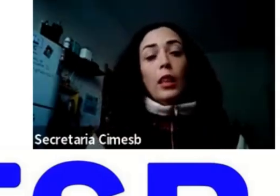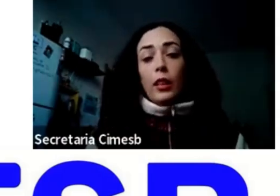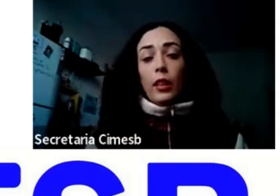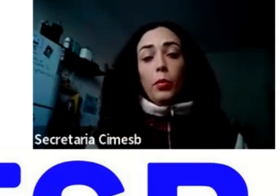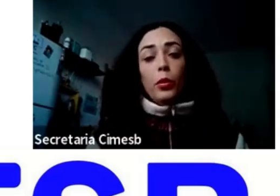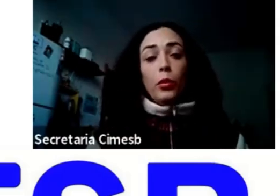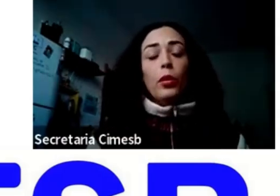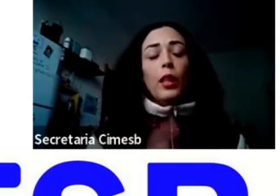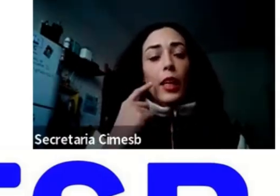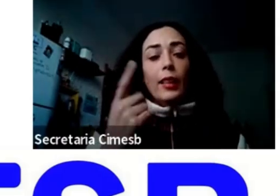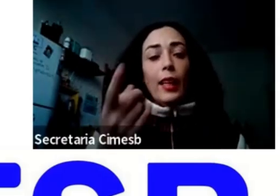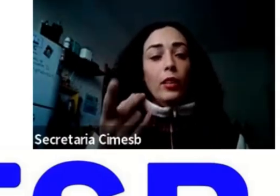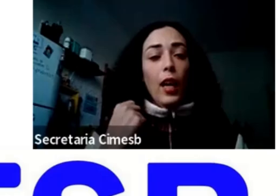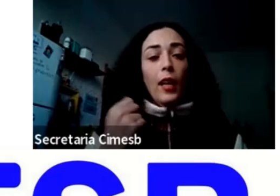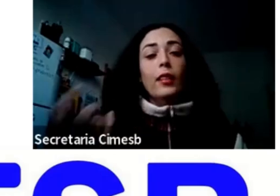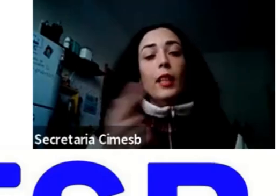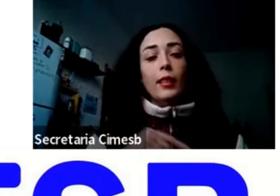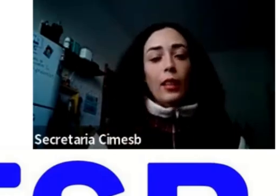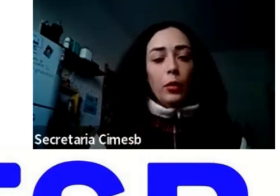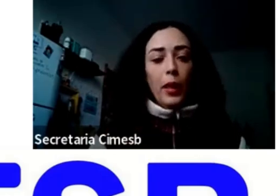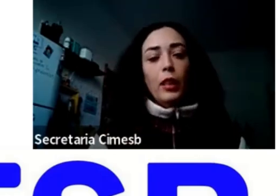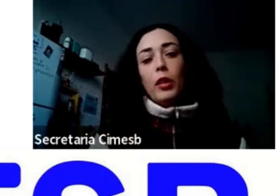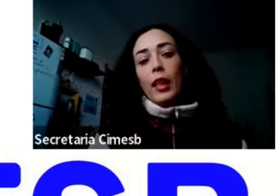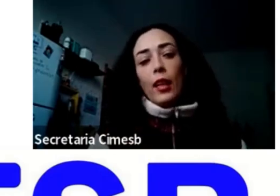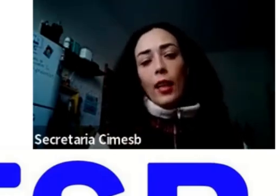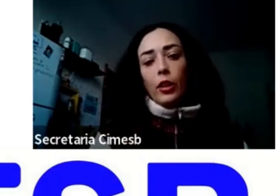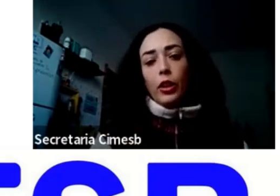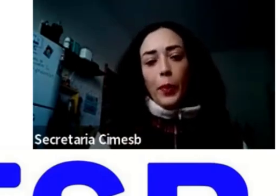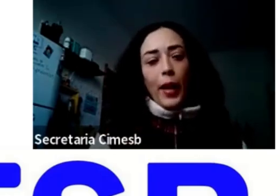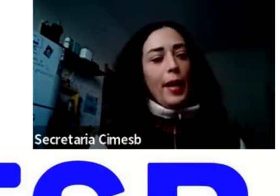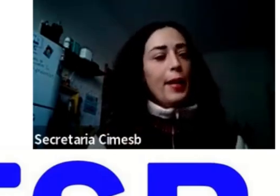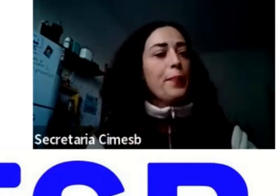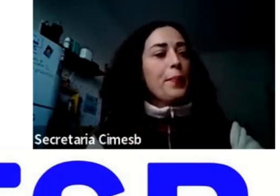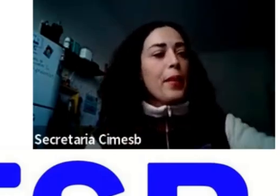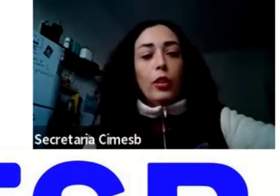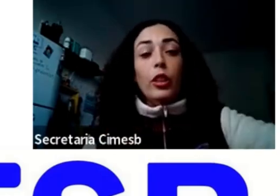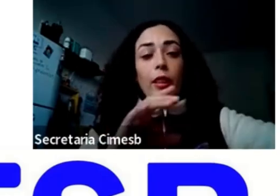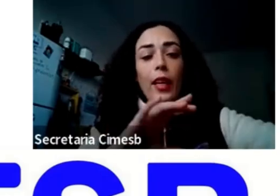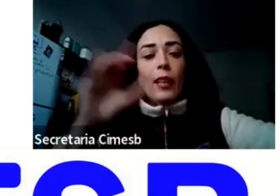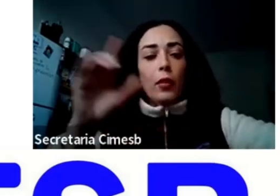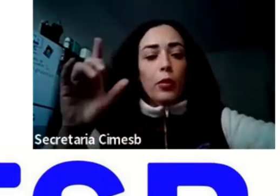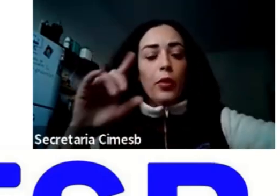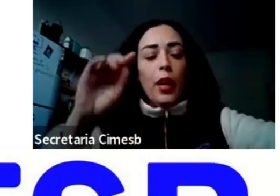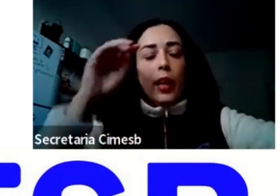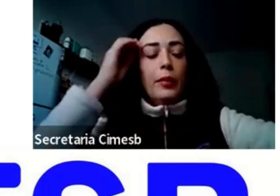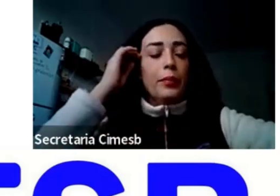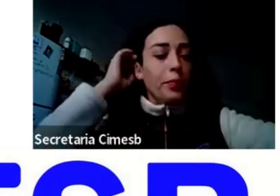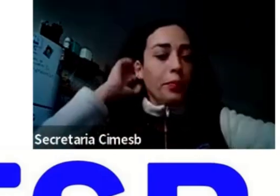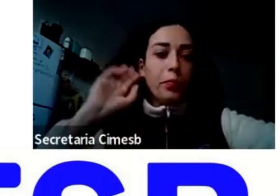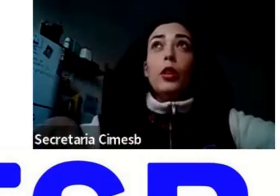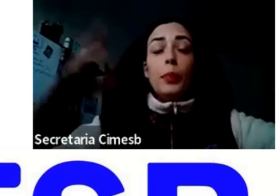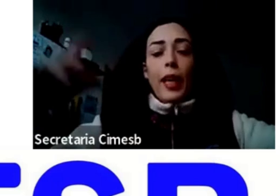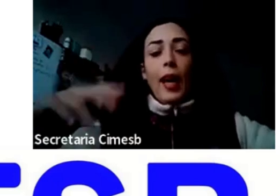configuração. Então, para o surdo, ele já entende, então é a sala do médico, aqui é a sala de espera. E a gente tem, né, quando